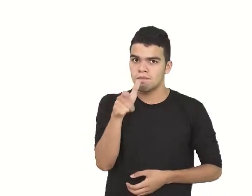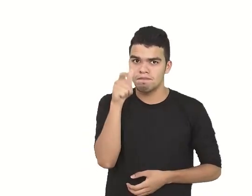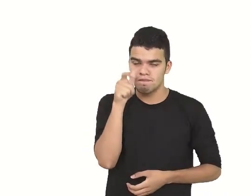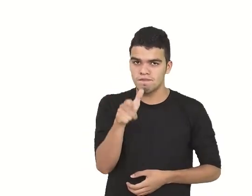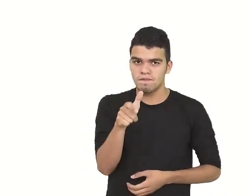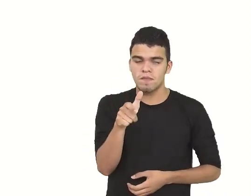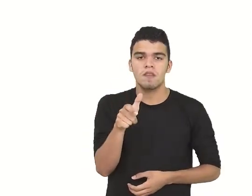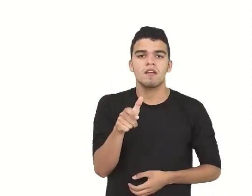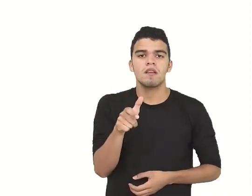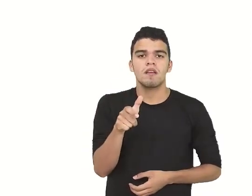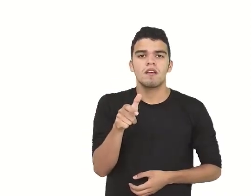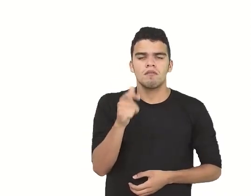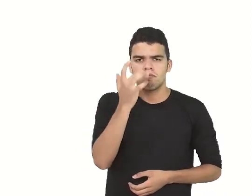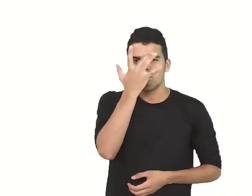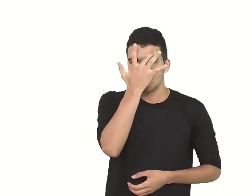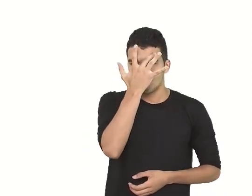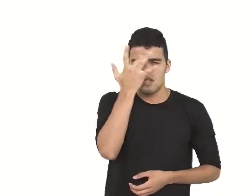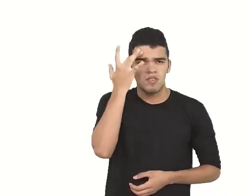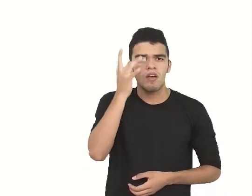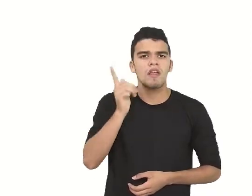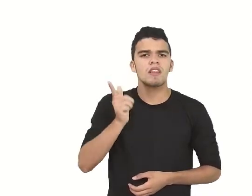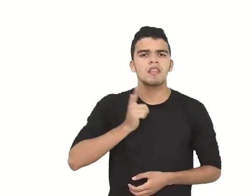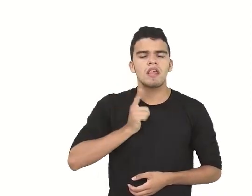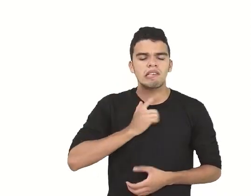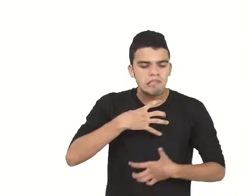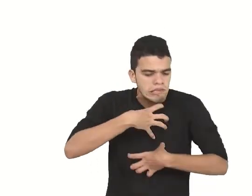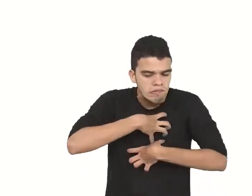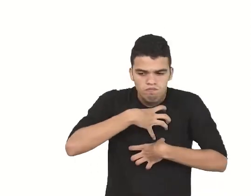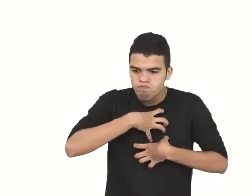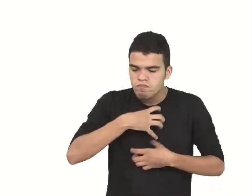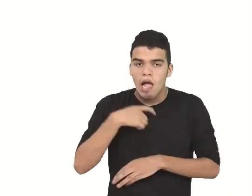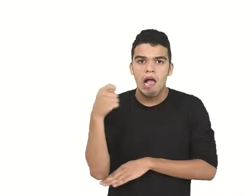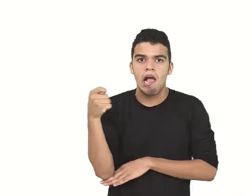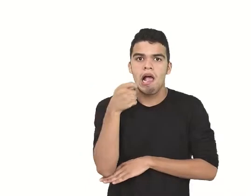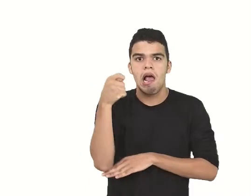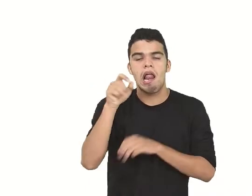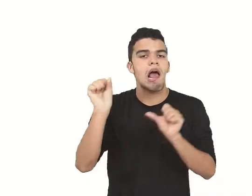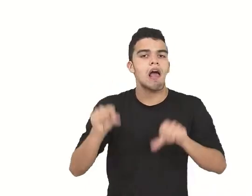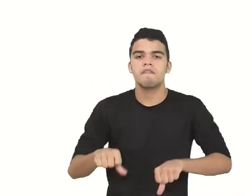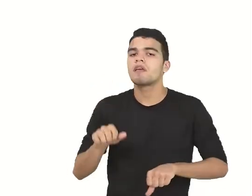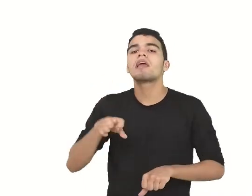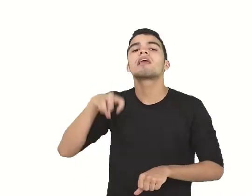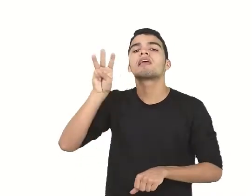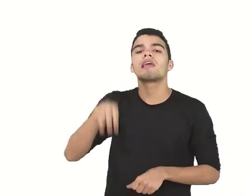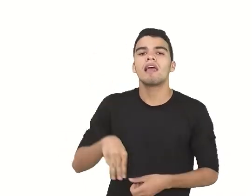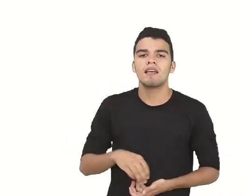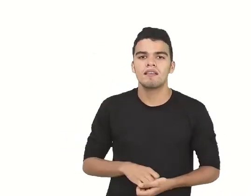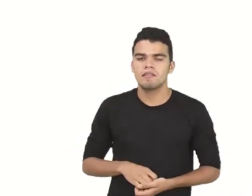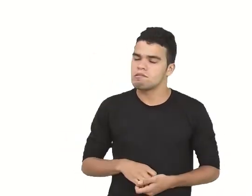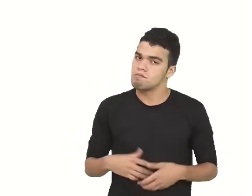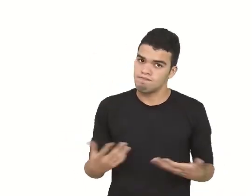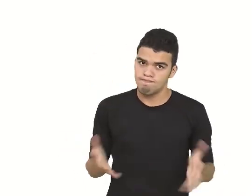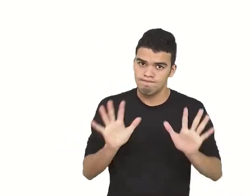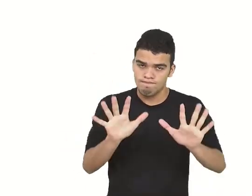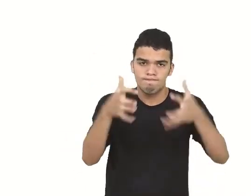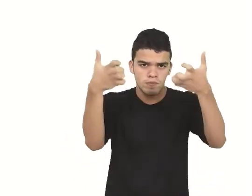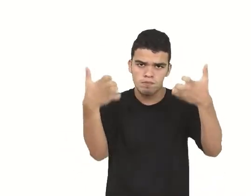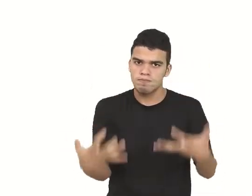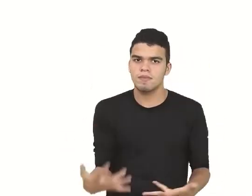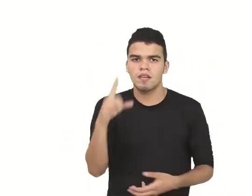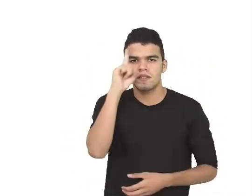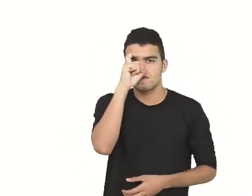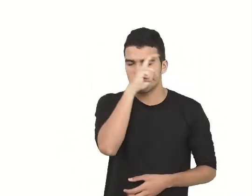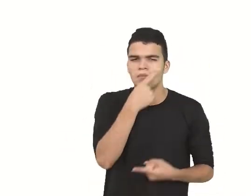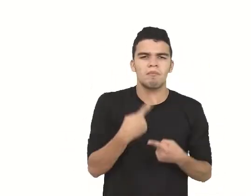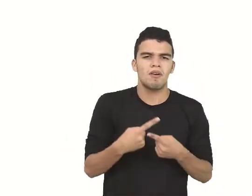Quem desenvolve os sintomas mais graves? Primeiramente, isso é uma questão muito complicada. Por quê? No início